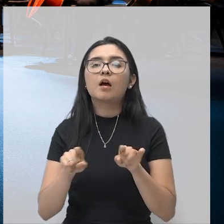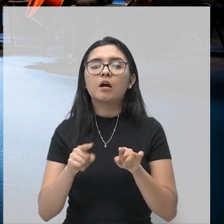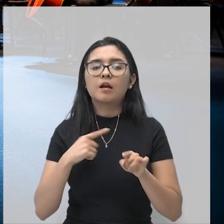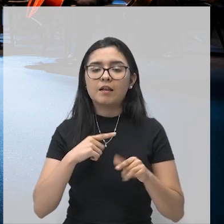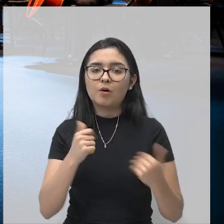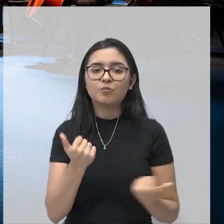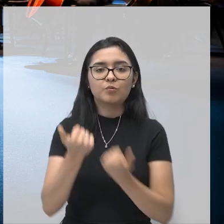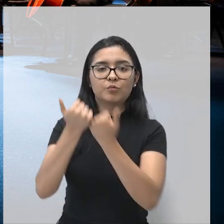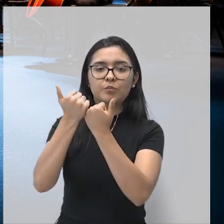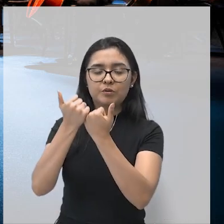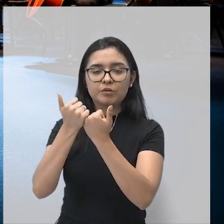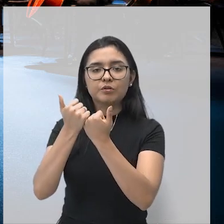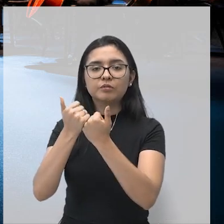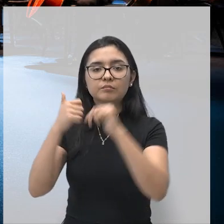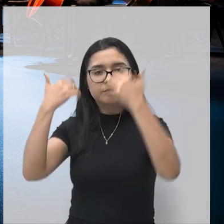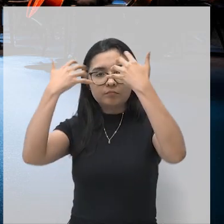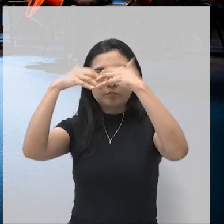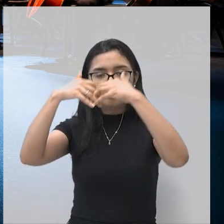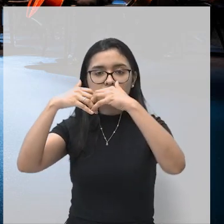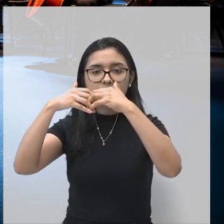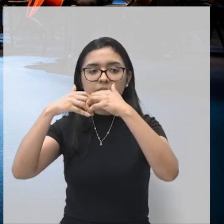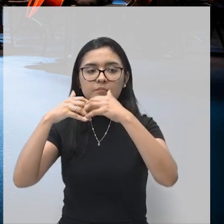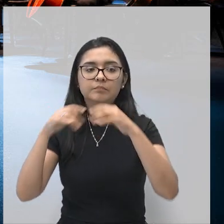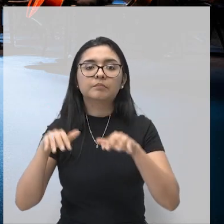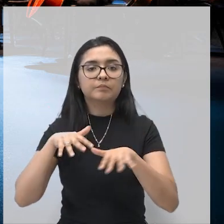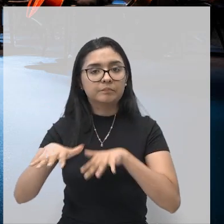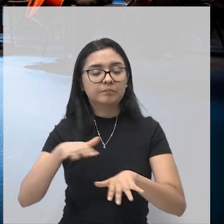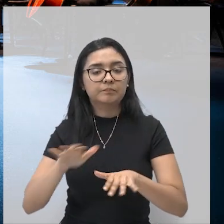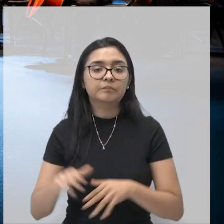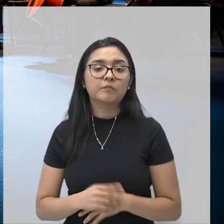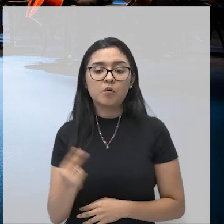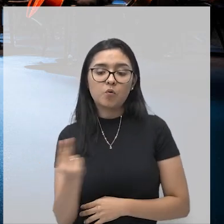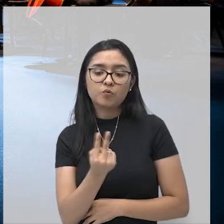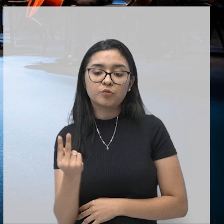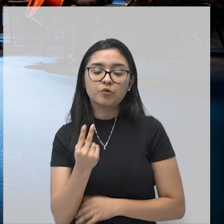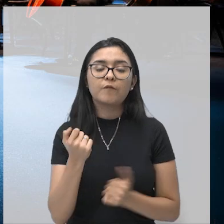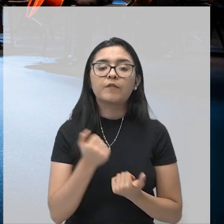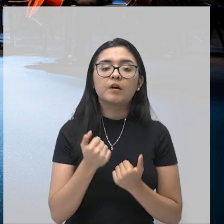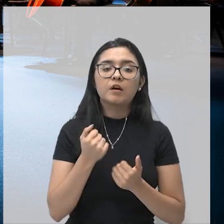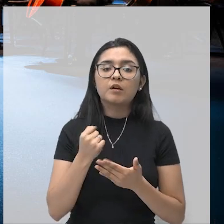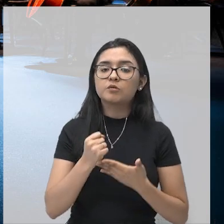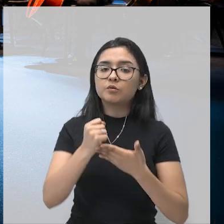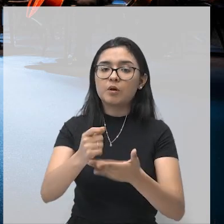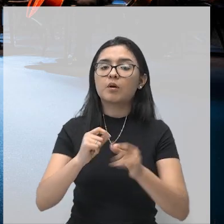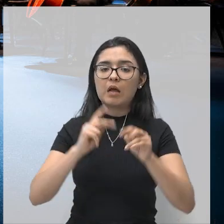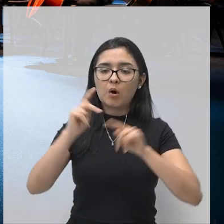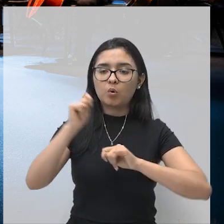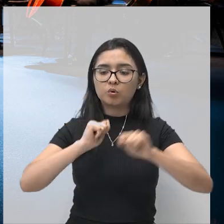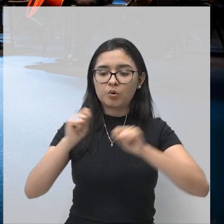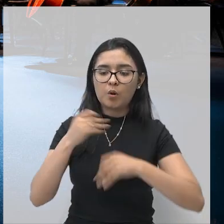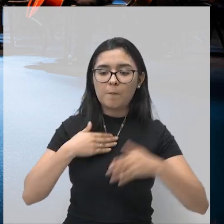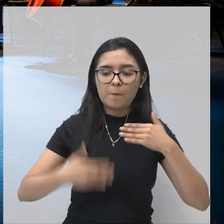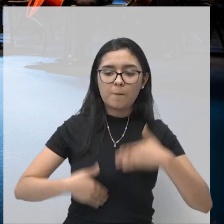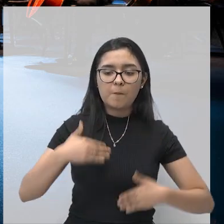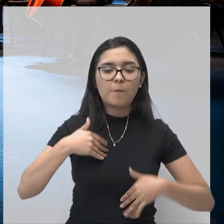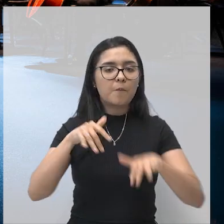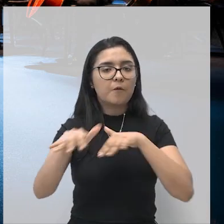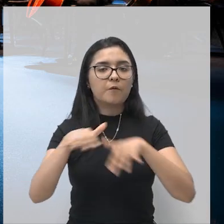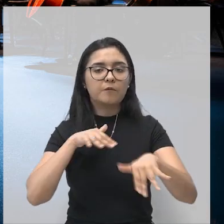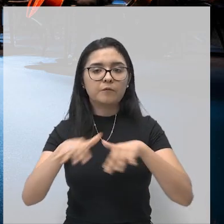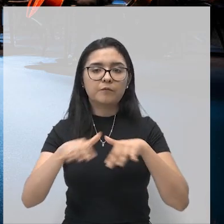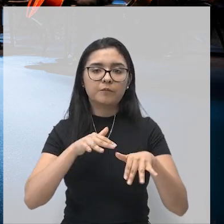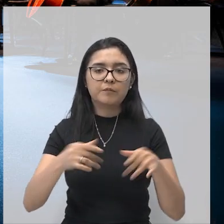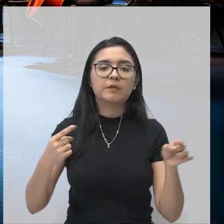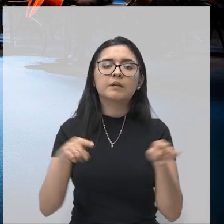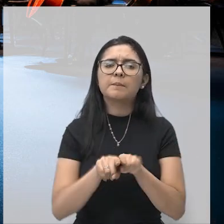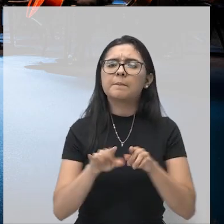maestro auxiliar, que é o segundo no comando. Ambos vão ajudar a controlar os movimentos do corpo, né?